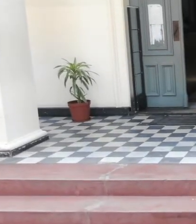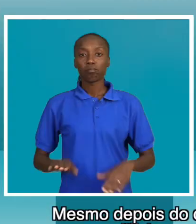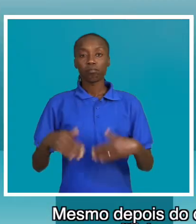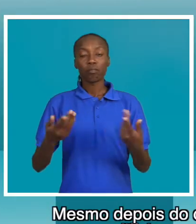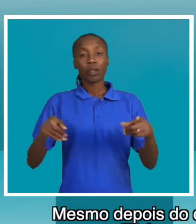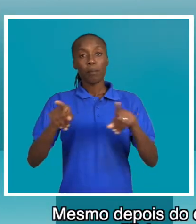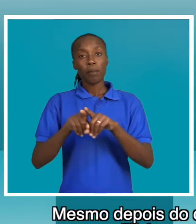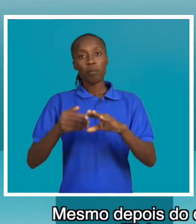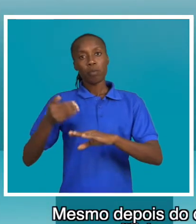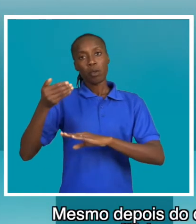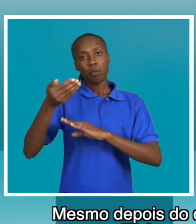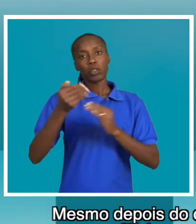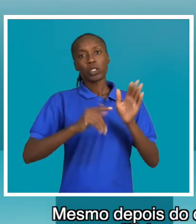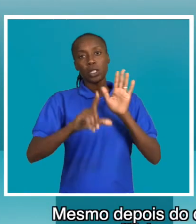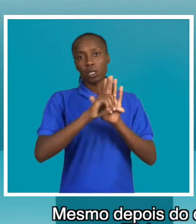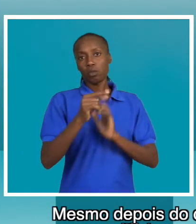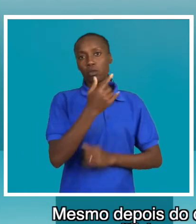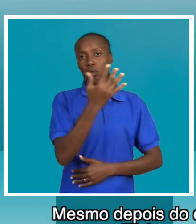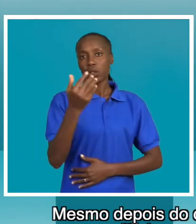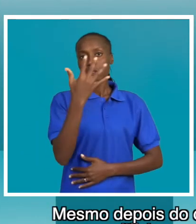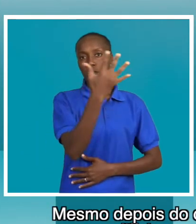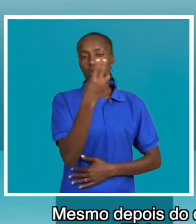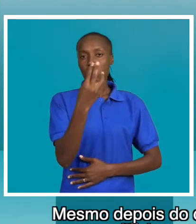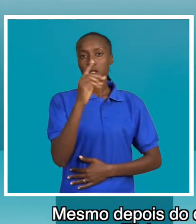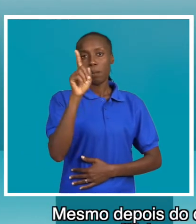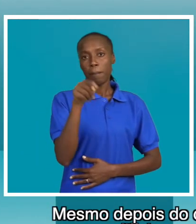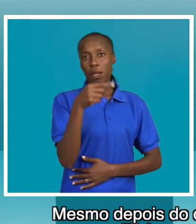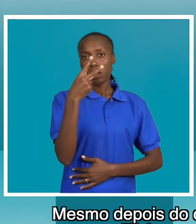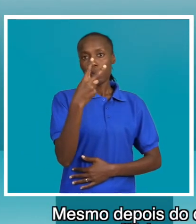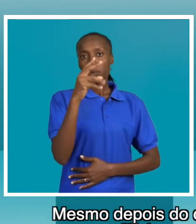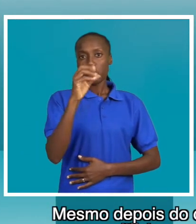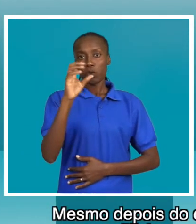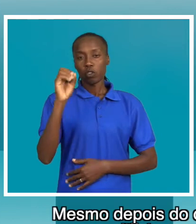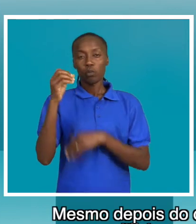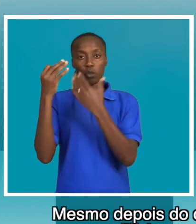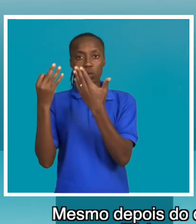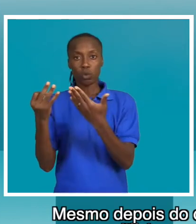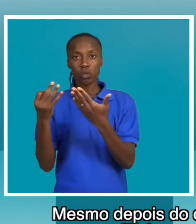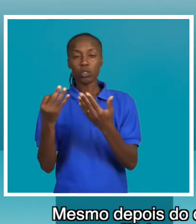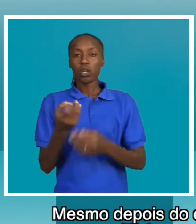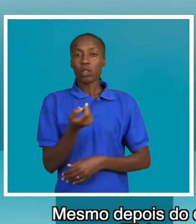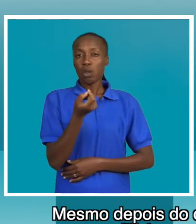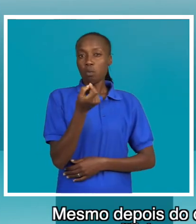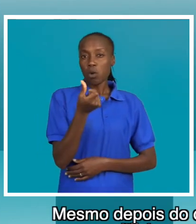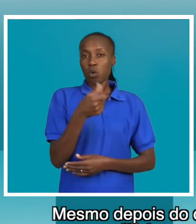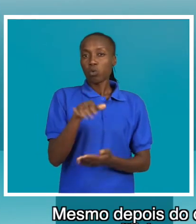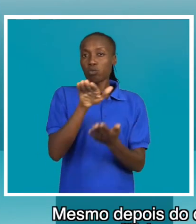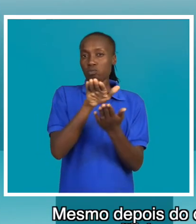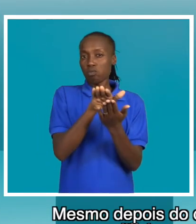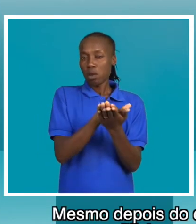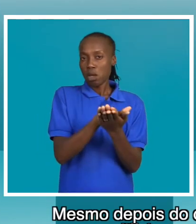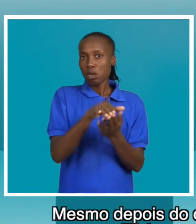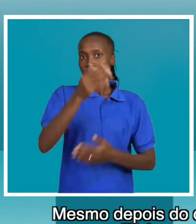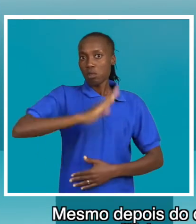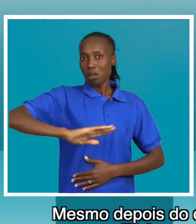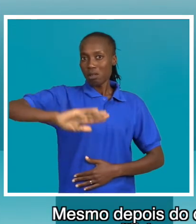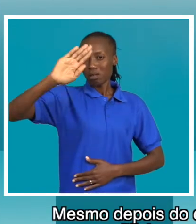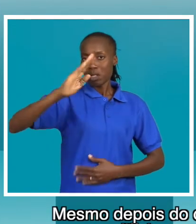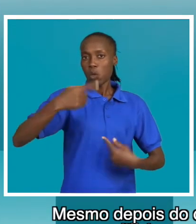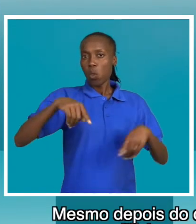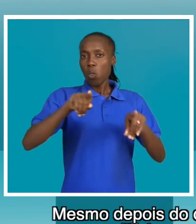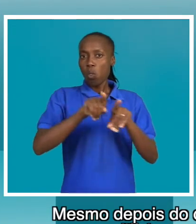Mesmo depois do decreto número 53 bar 2008, são poucos edifícios nacionais